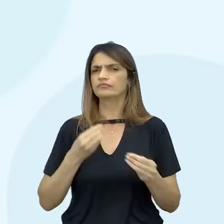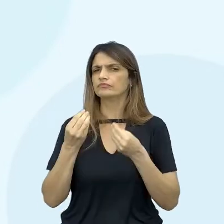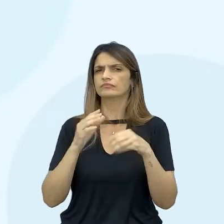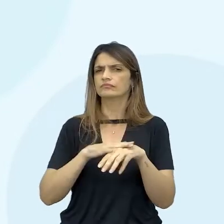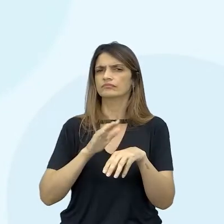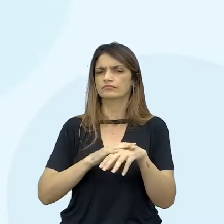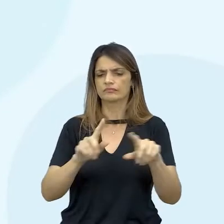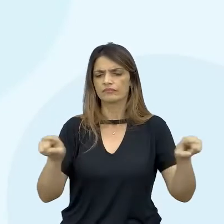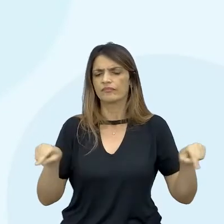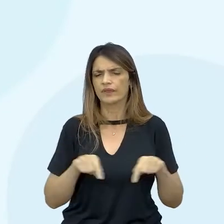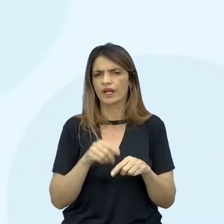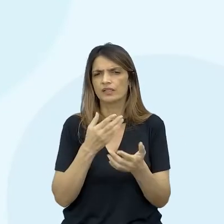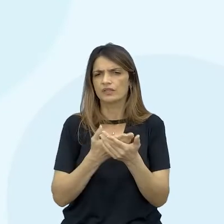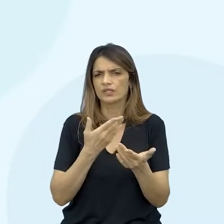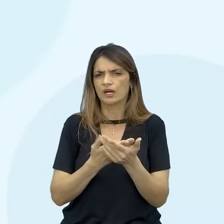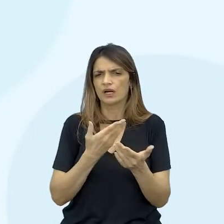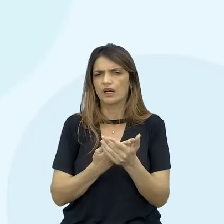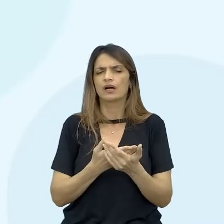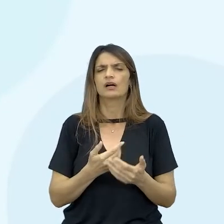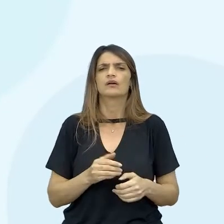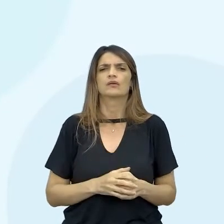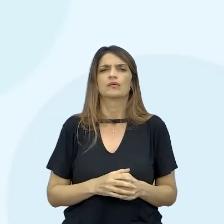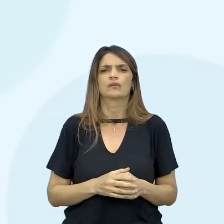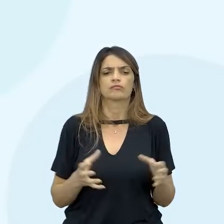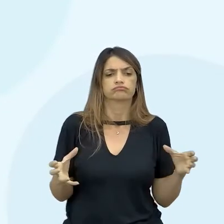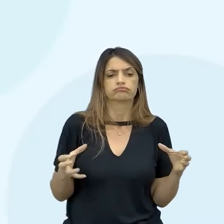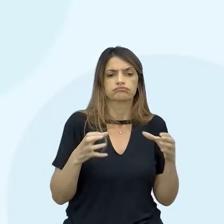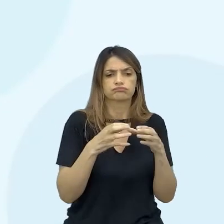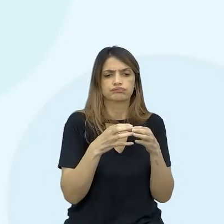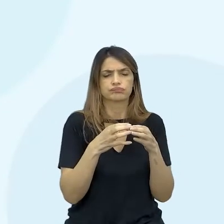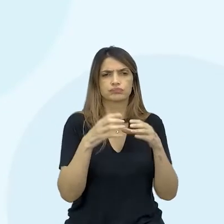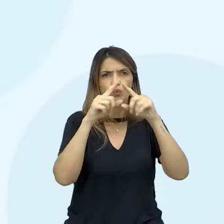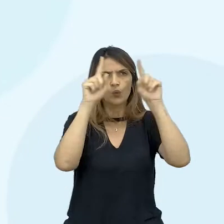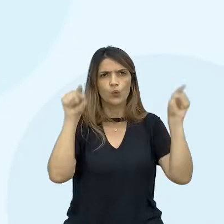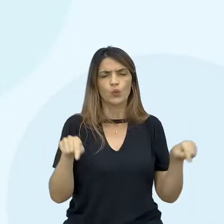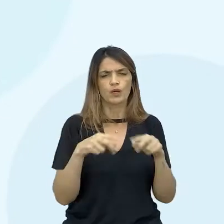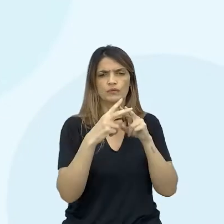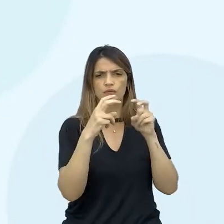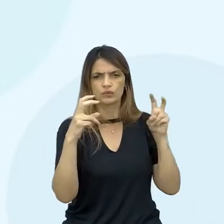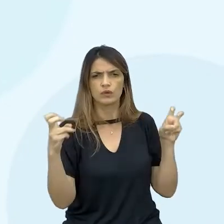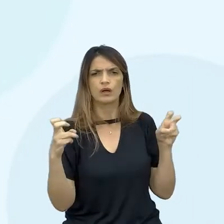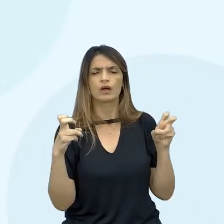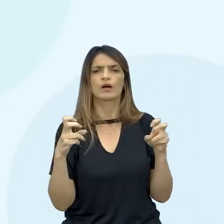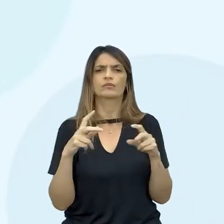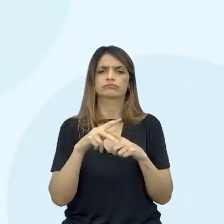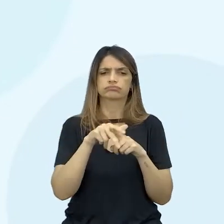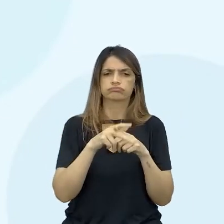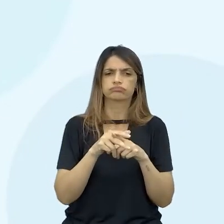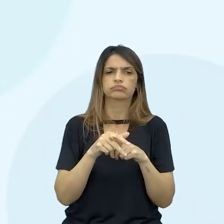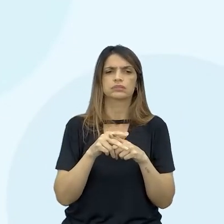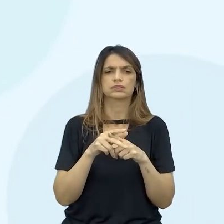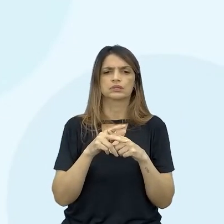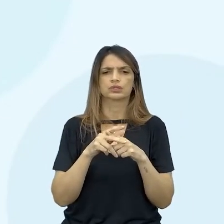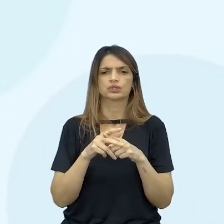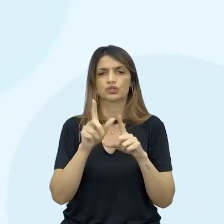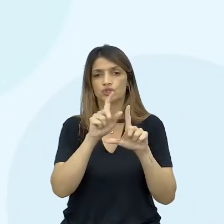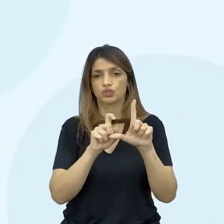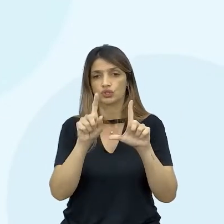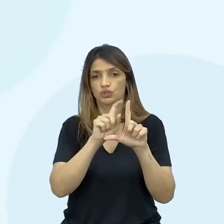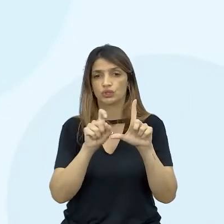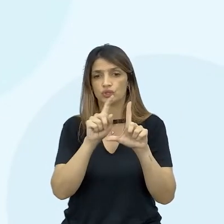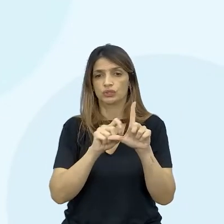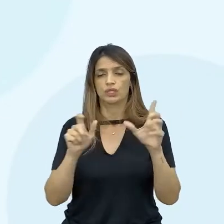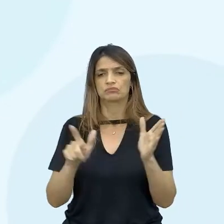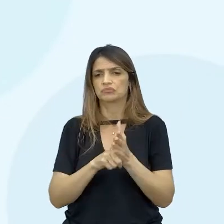aula invertida, elaboração coletiva de um quadro virtual, ferramentas digitais. A gente pode usar a proposta também do lado do jornalismo